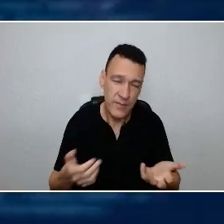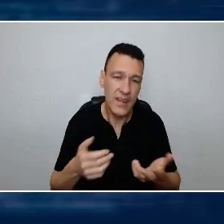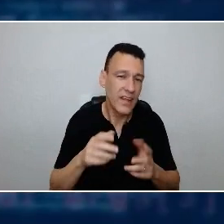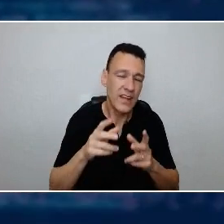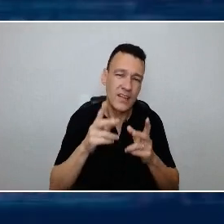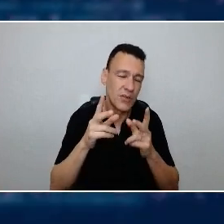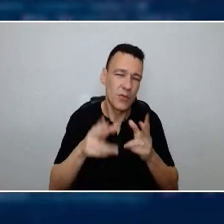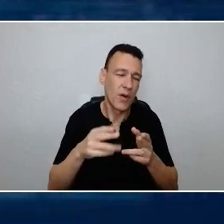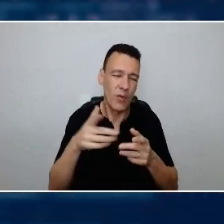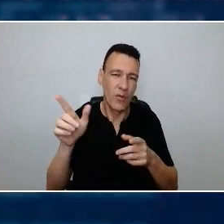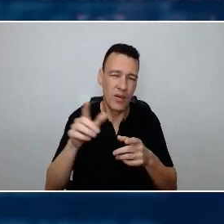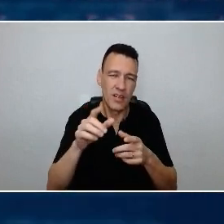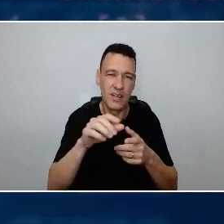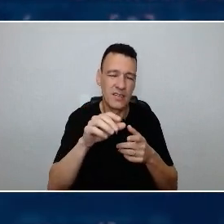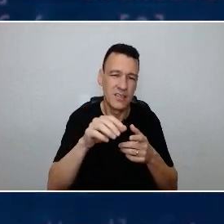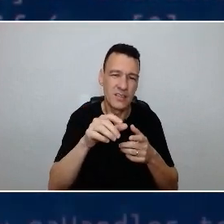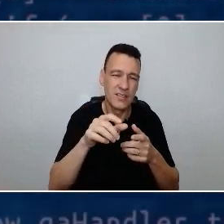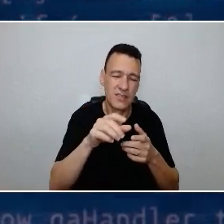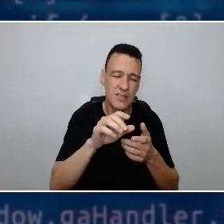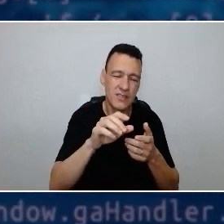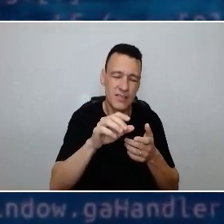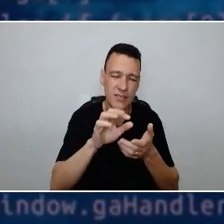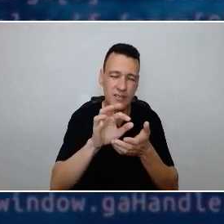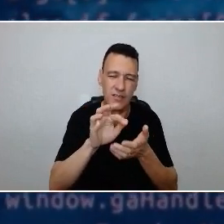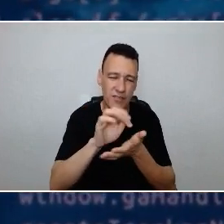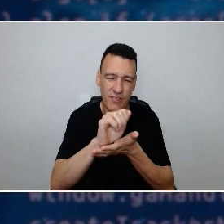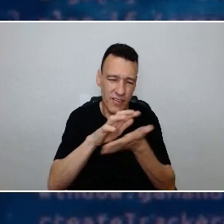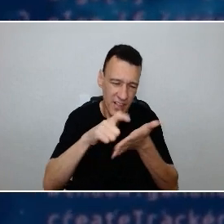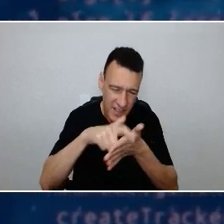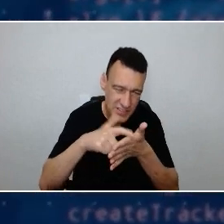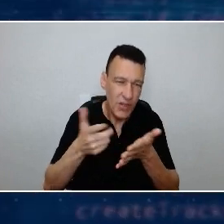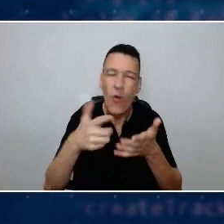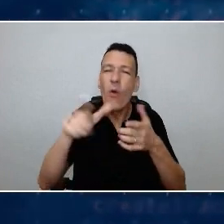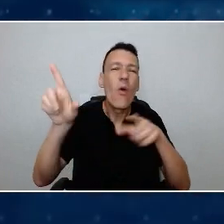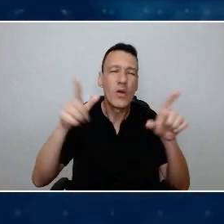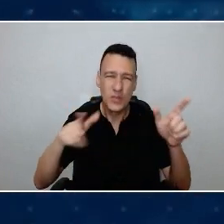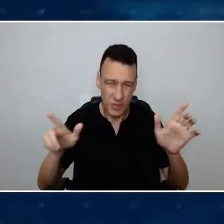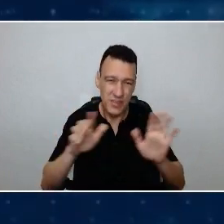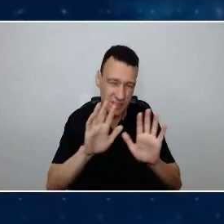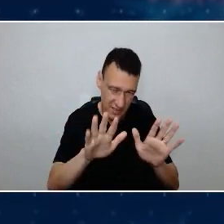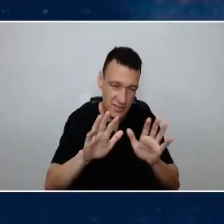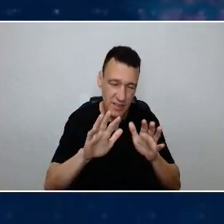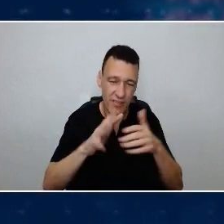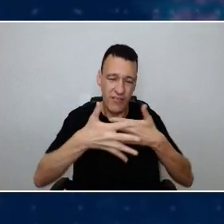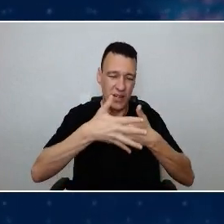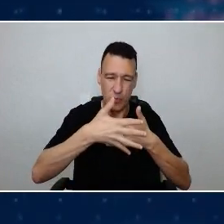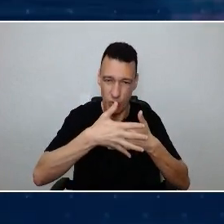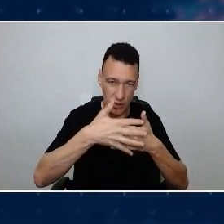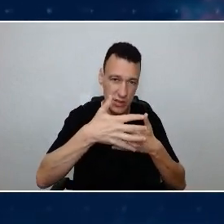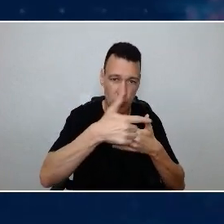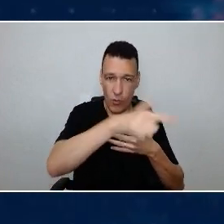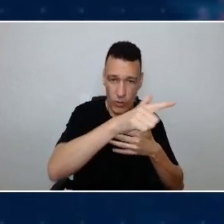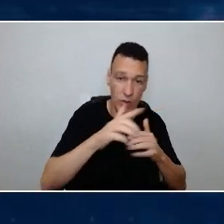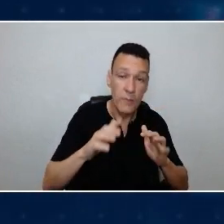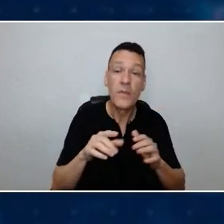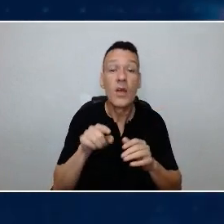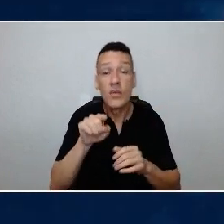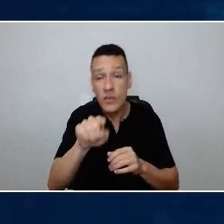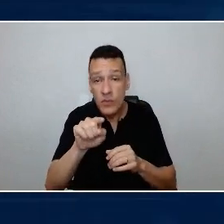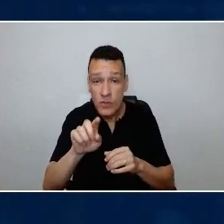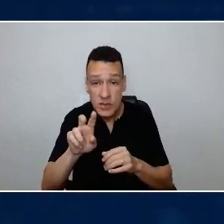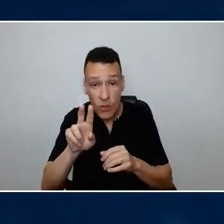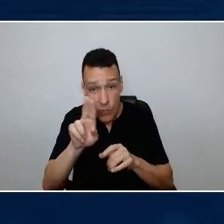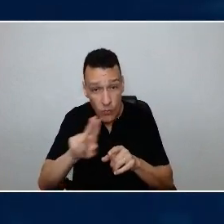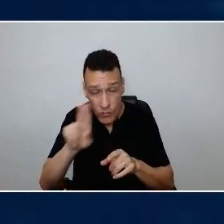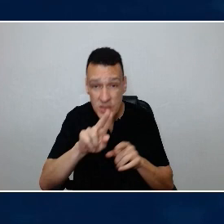aggregation Framework eh não é um crime você usar o disco durante o o processamento